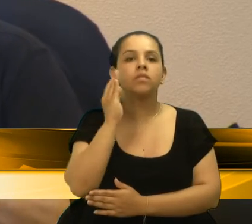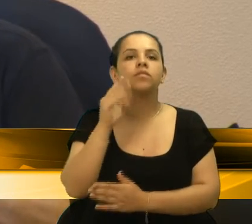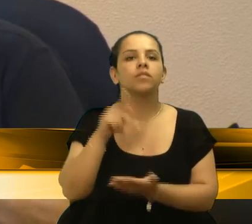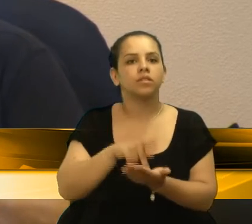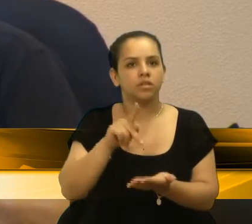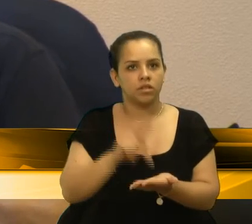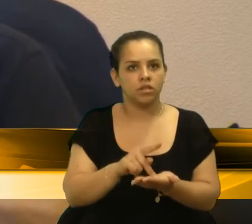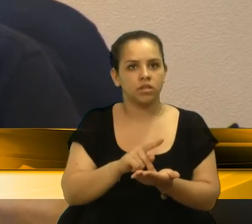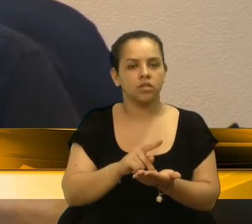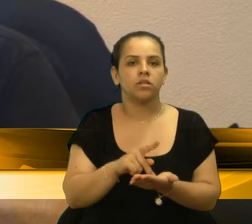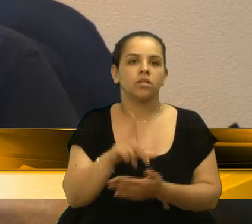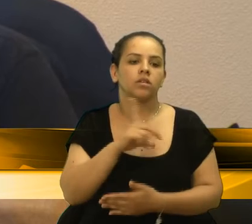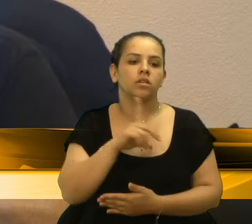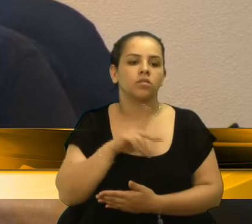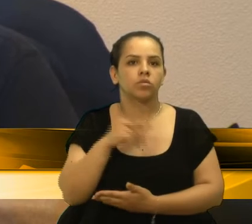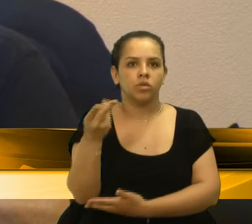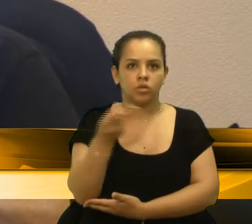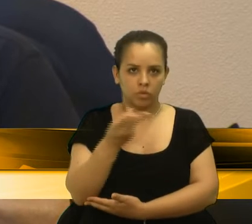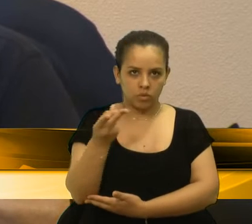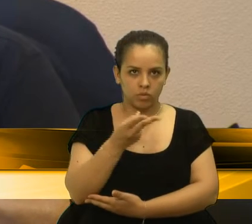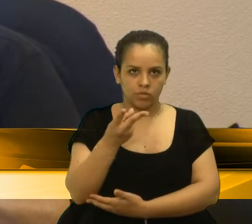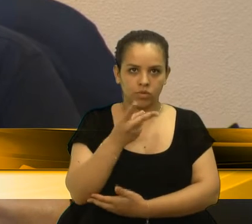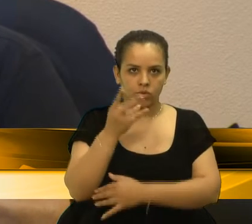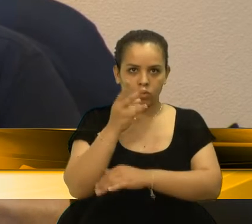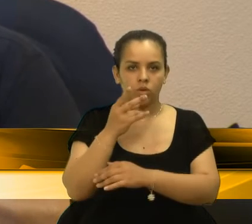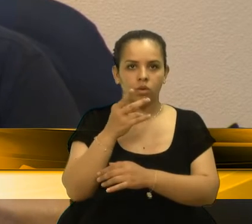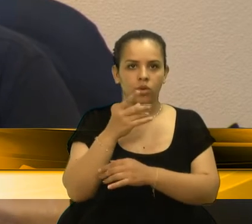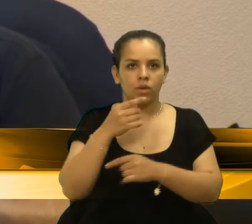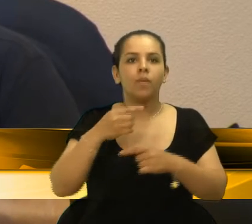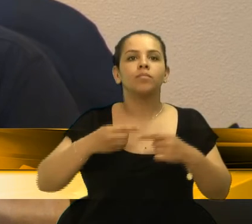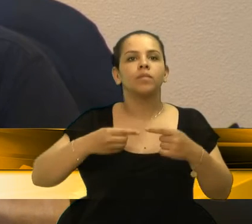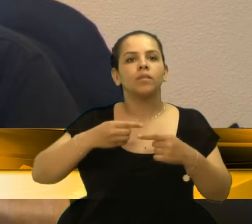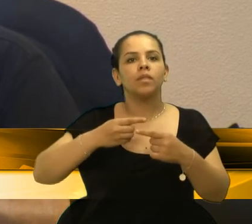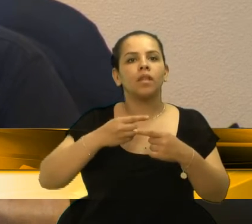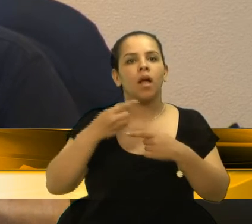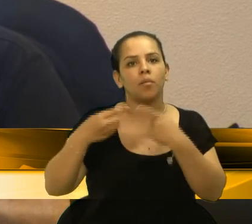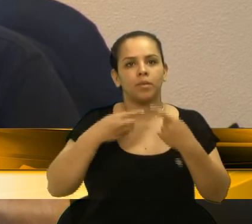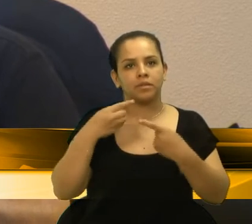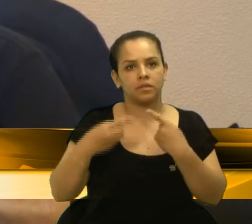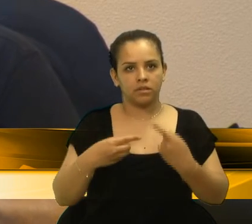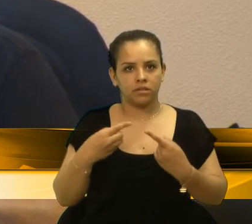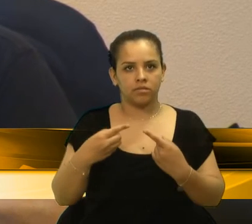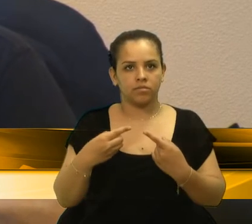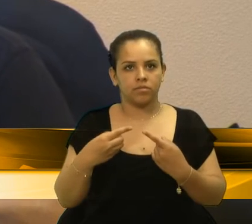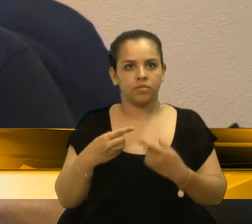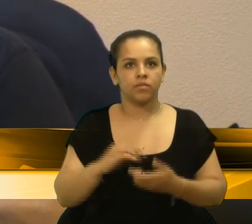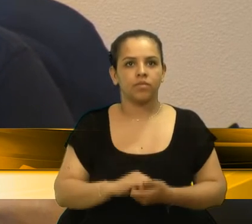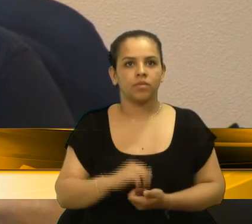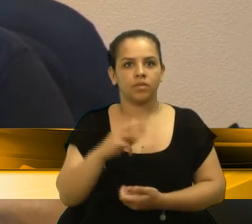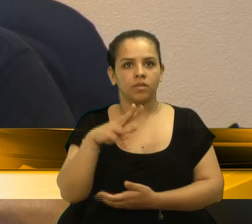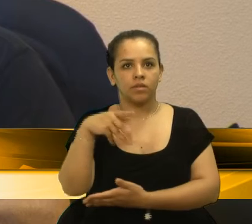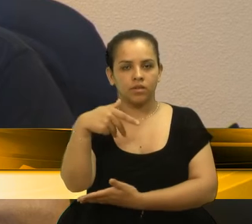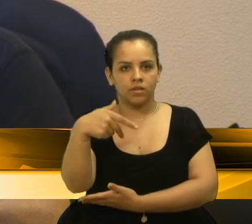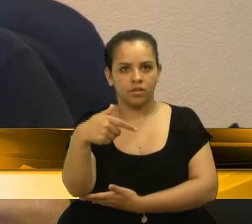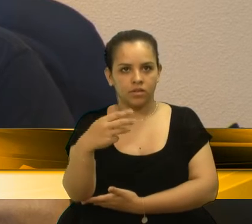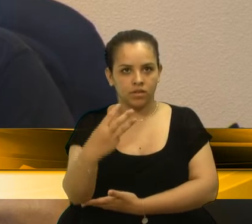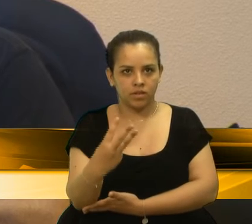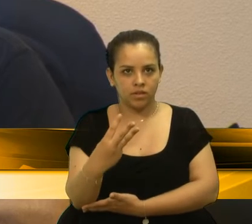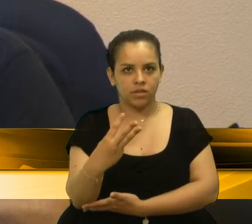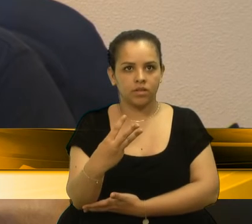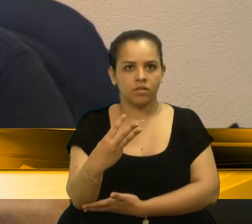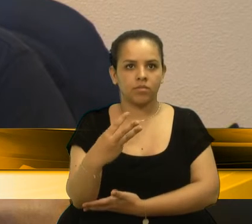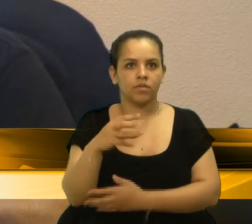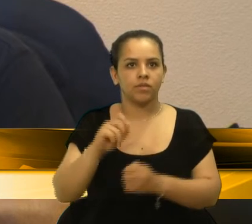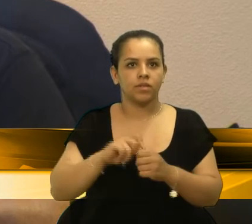Vereadora Paula, considerando que o segundo aditamento de denúncia, documento externo 373-2019, menciona que a justificativa para a proibição